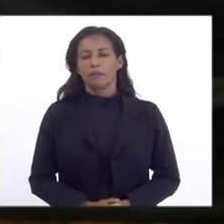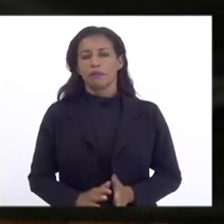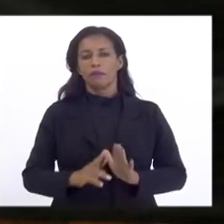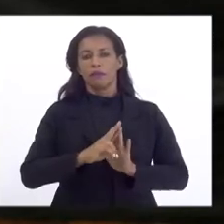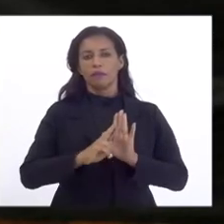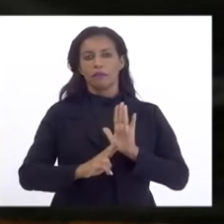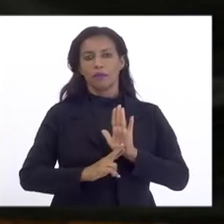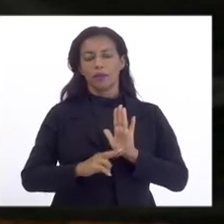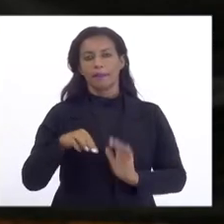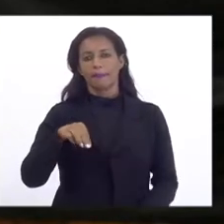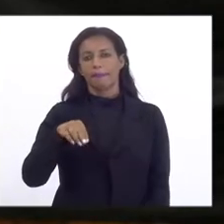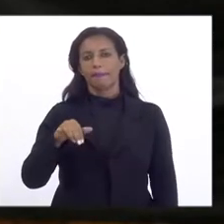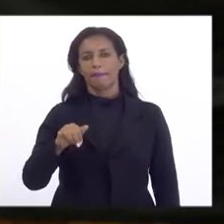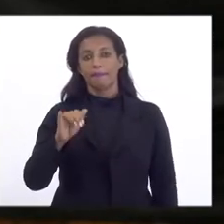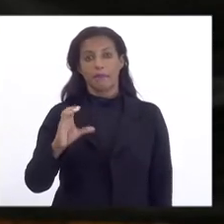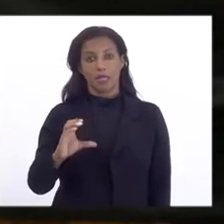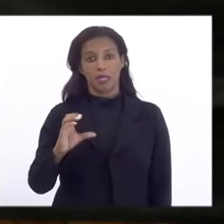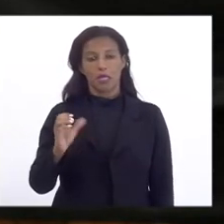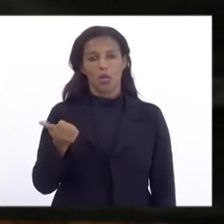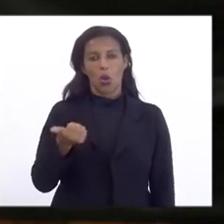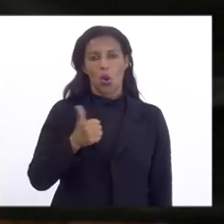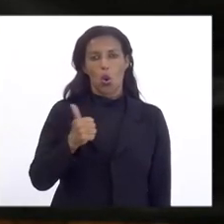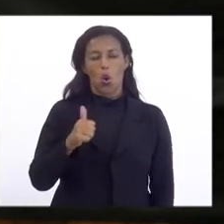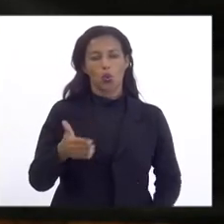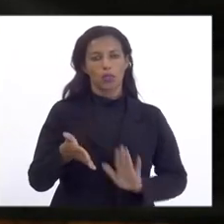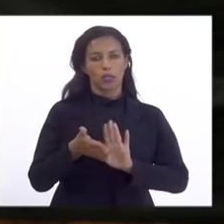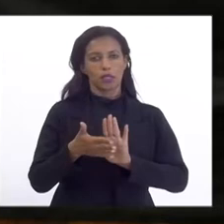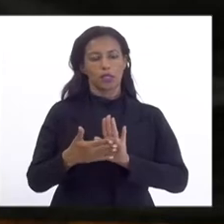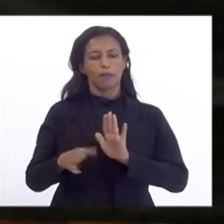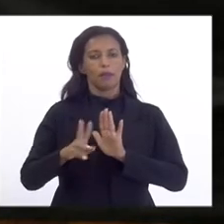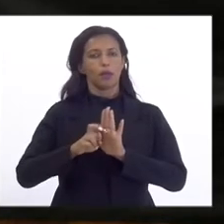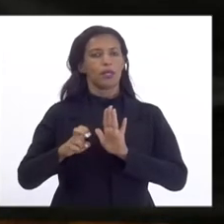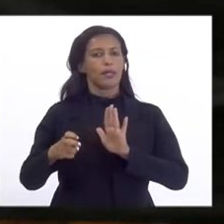Relator, deputado Carlos Mink, 11. Da pauta, emendas